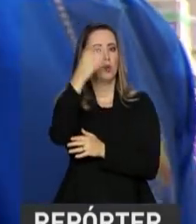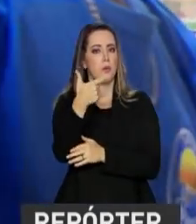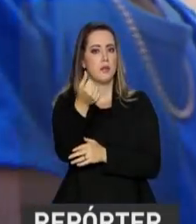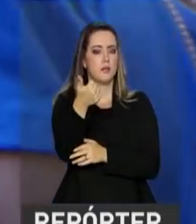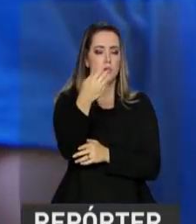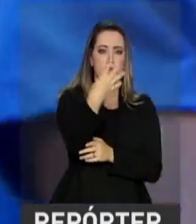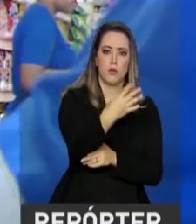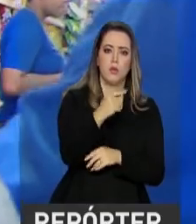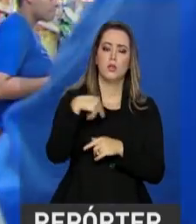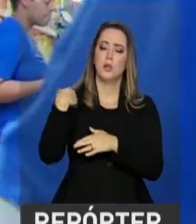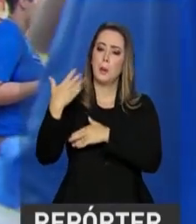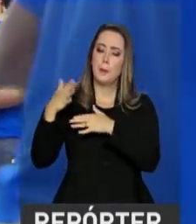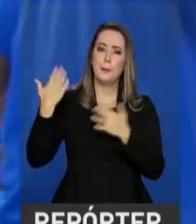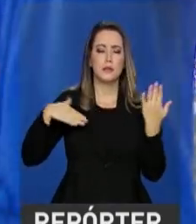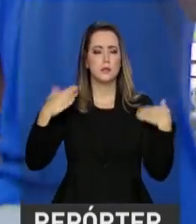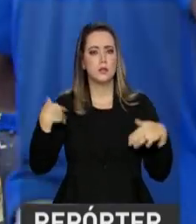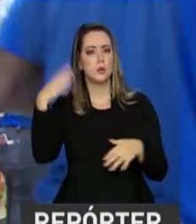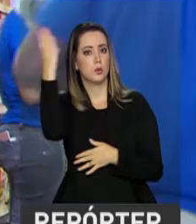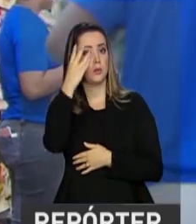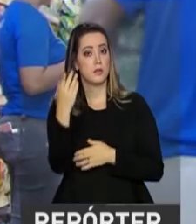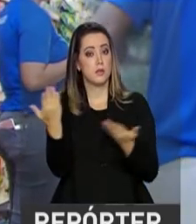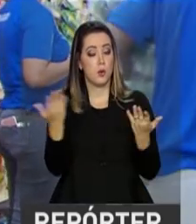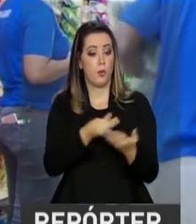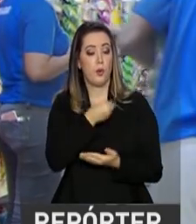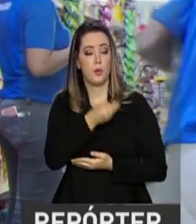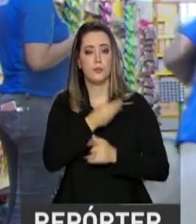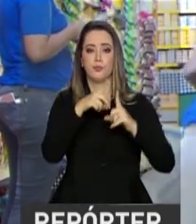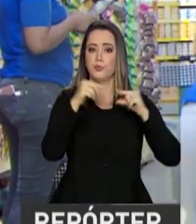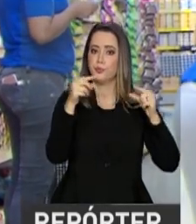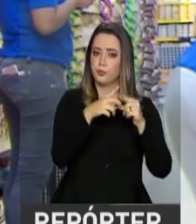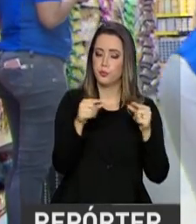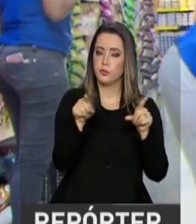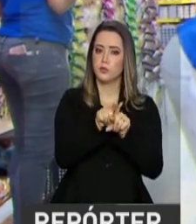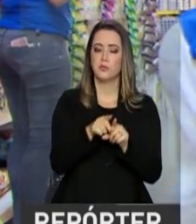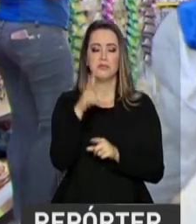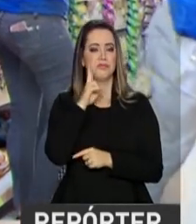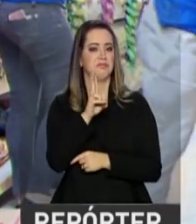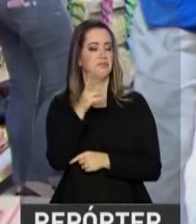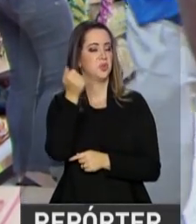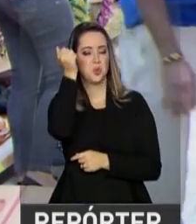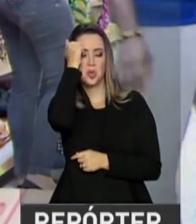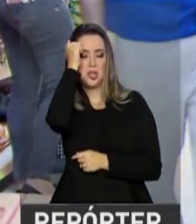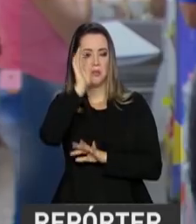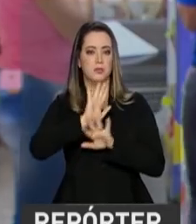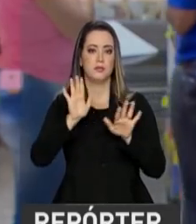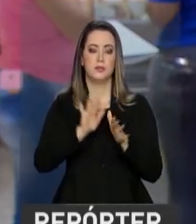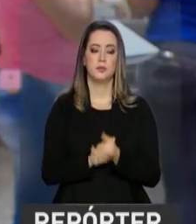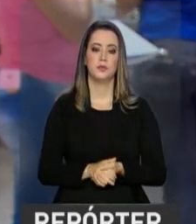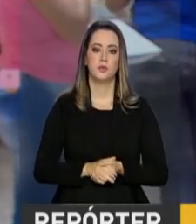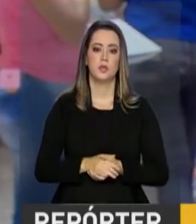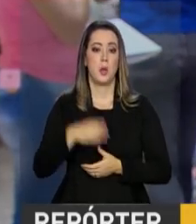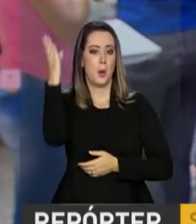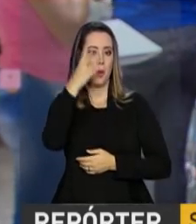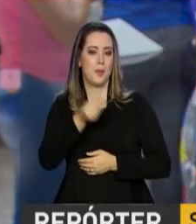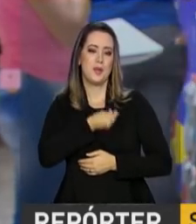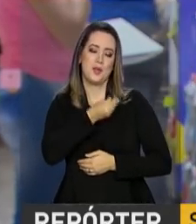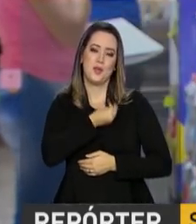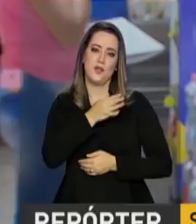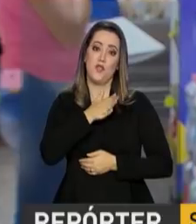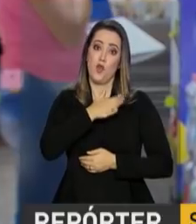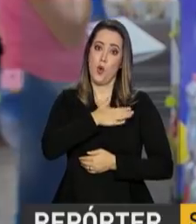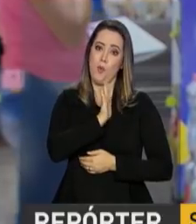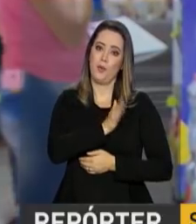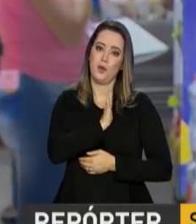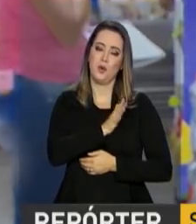andar pelo país resolveu se radicar em brasília e pelo visto não se arrepende da escolha brasileira no meu coração porque